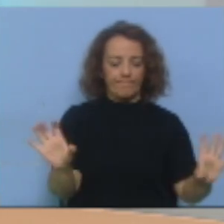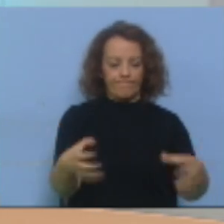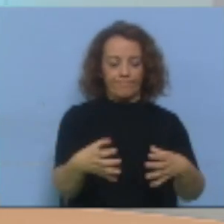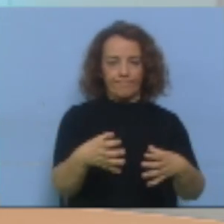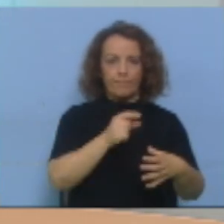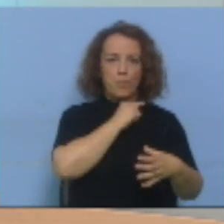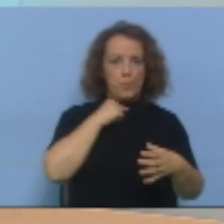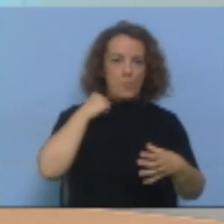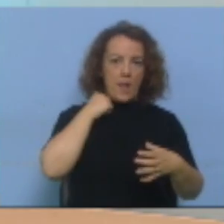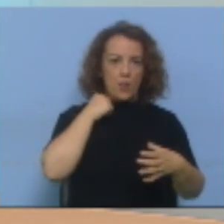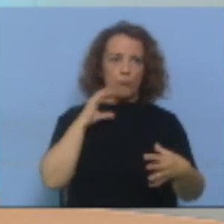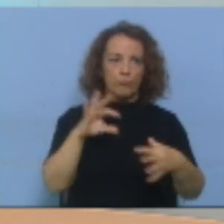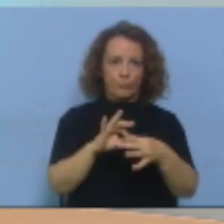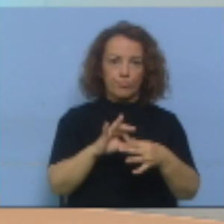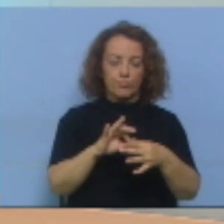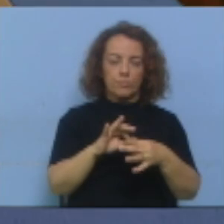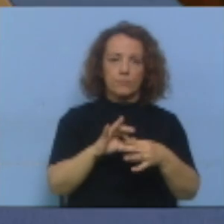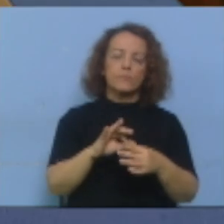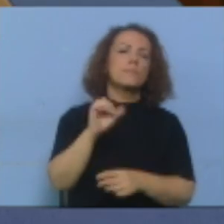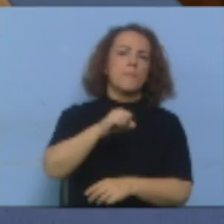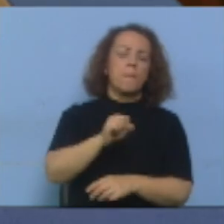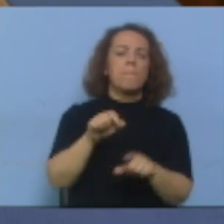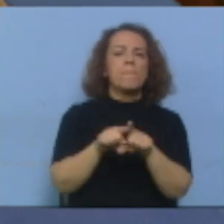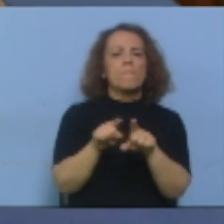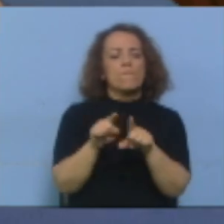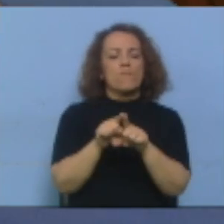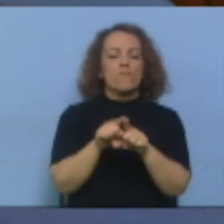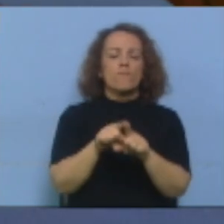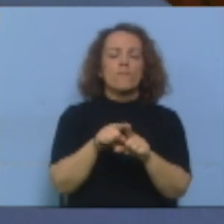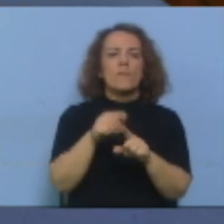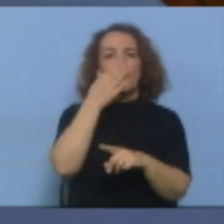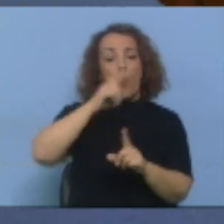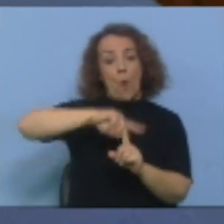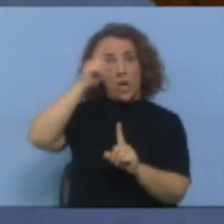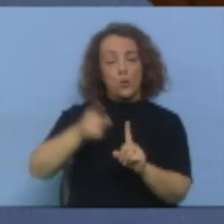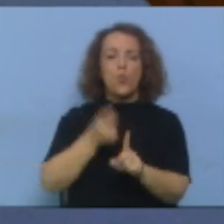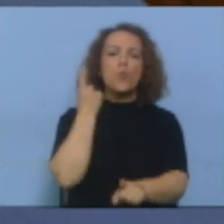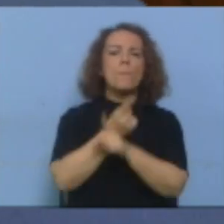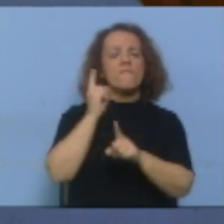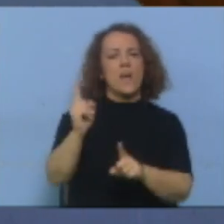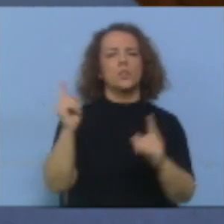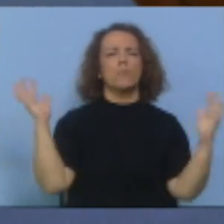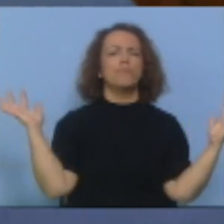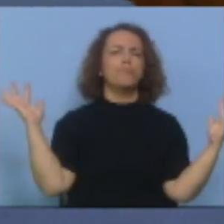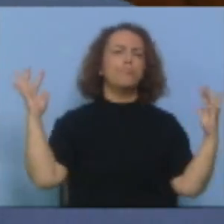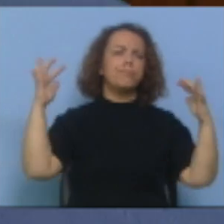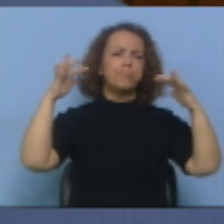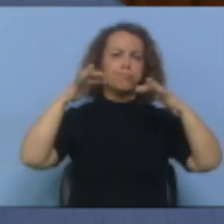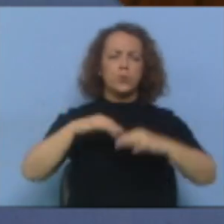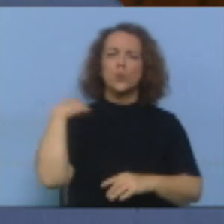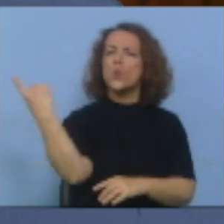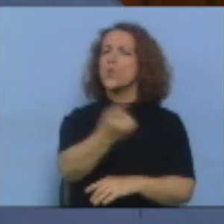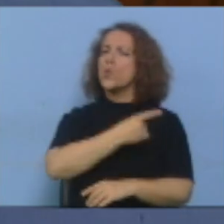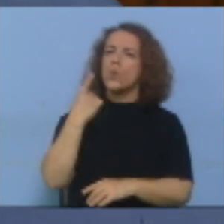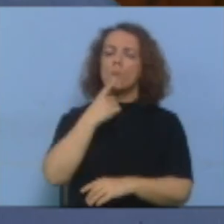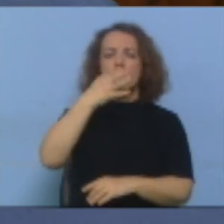Sim, é um momento de encontro. Deve ser praticamente a única vez no ano que o clero todo se encontra. E,